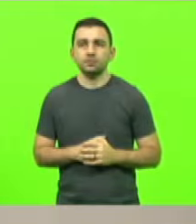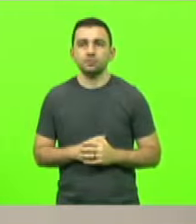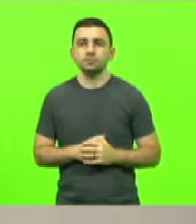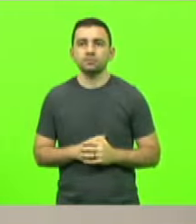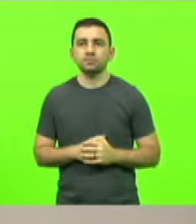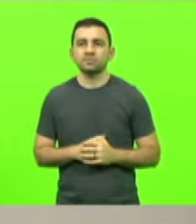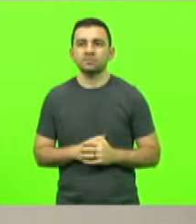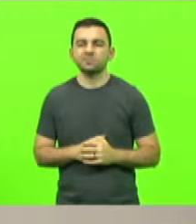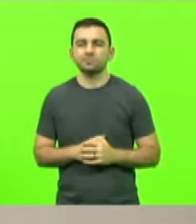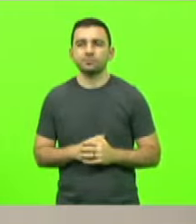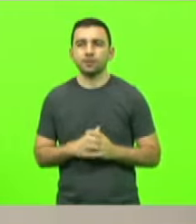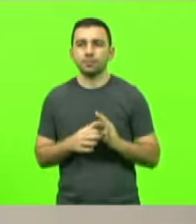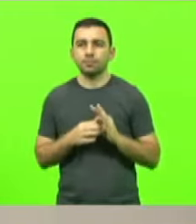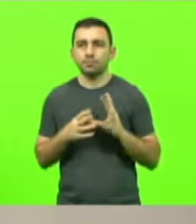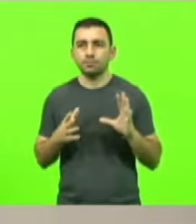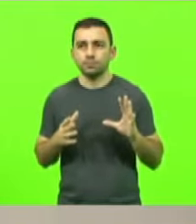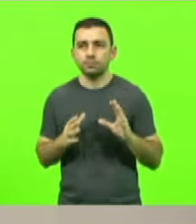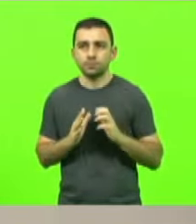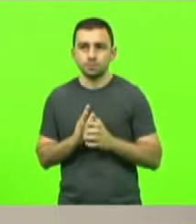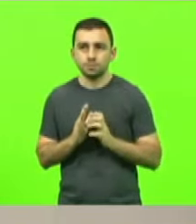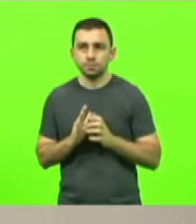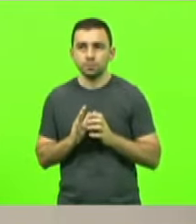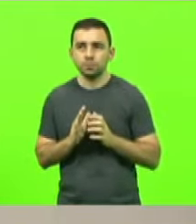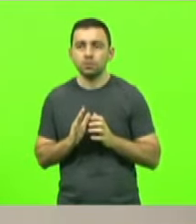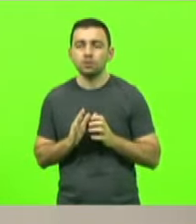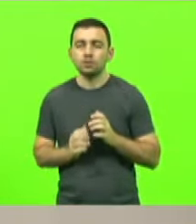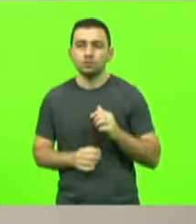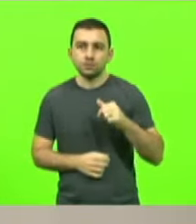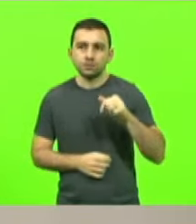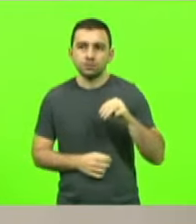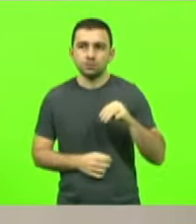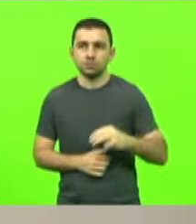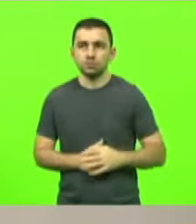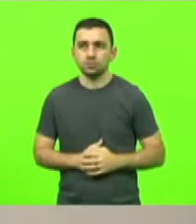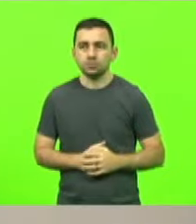Partido Liberal, 7 minutos.